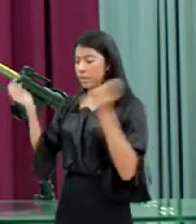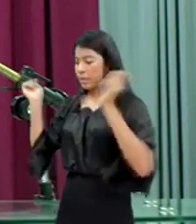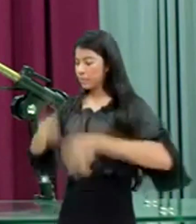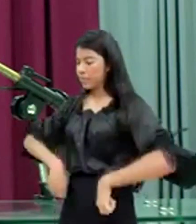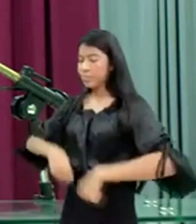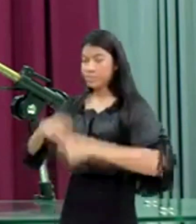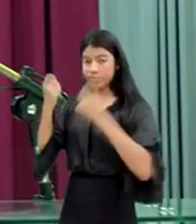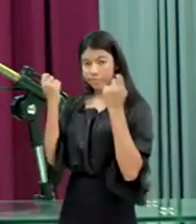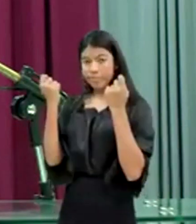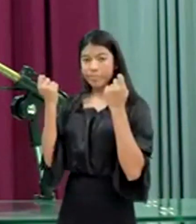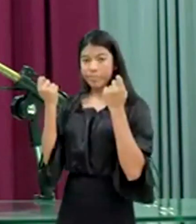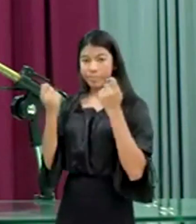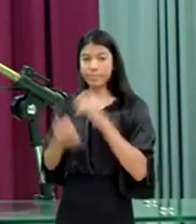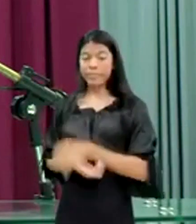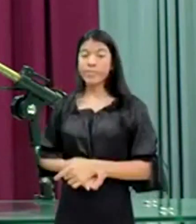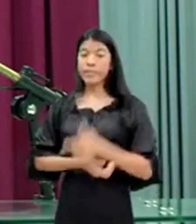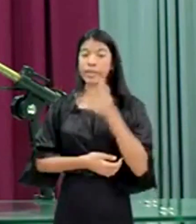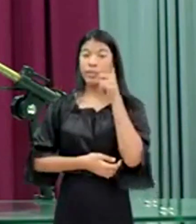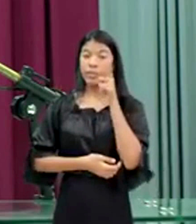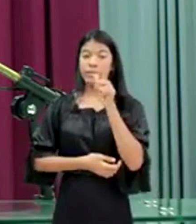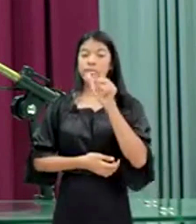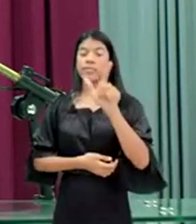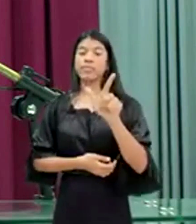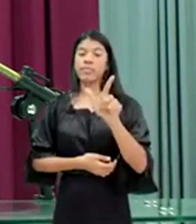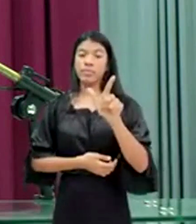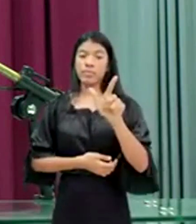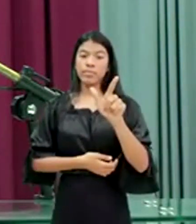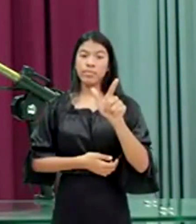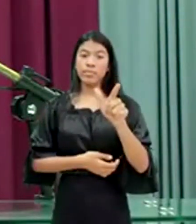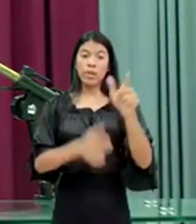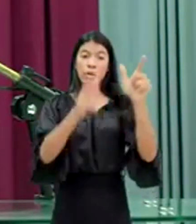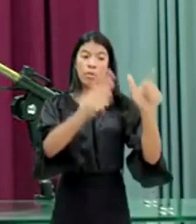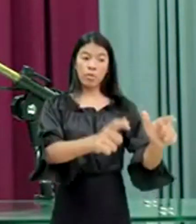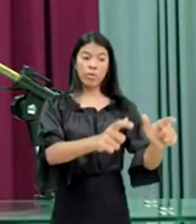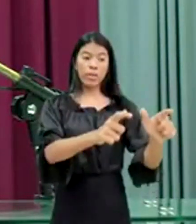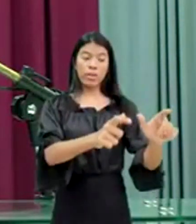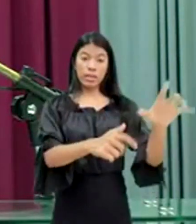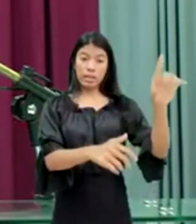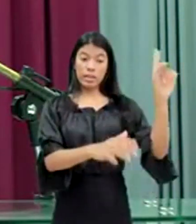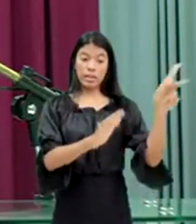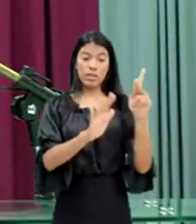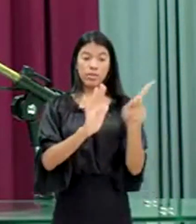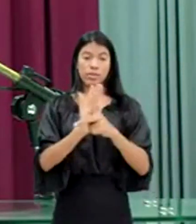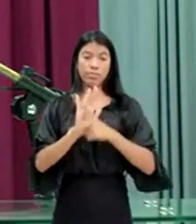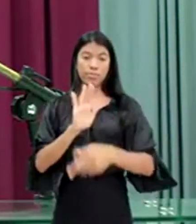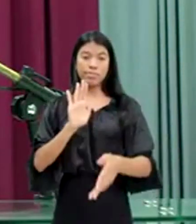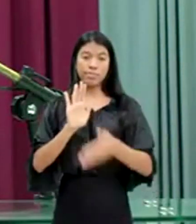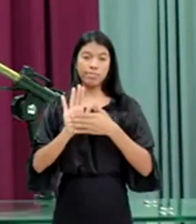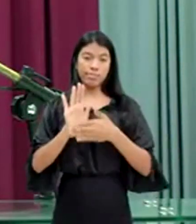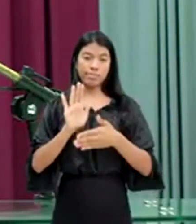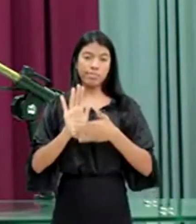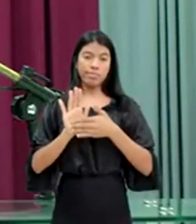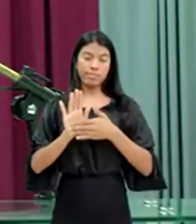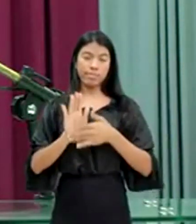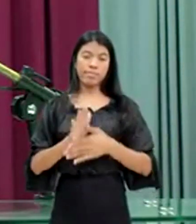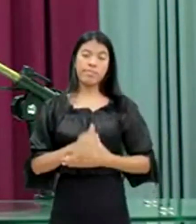impossibilidade de alcançar a terra que o Senhor lhes havia prometido.